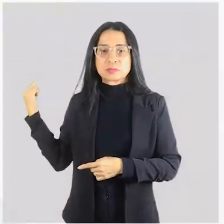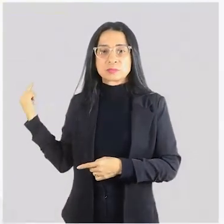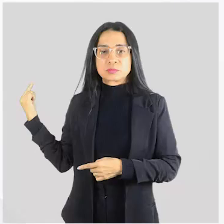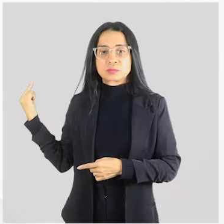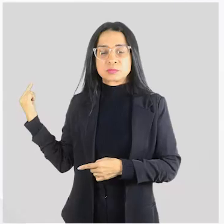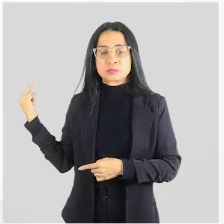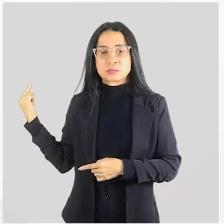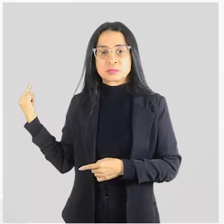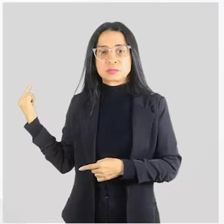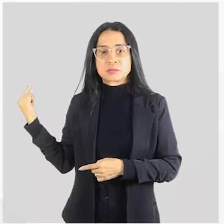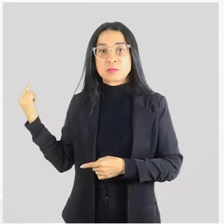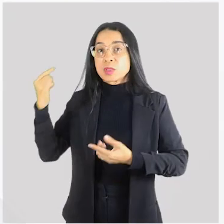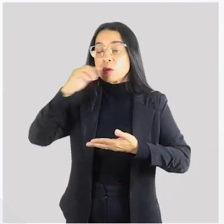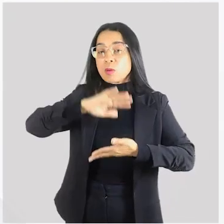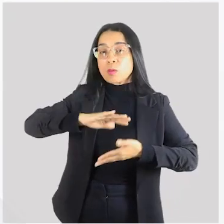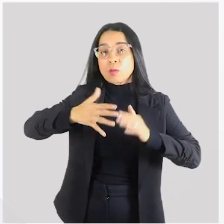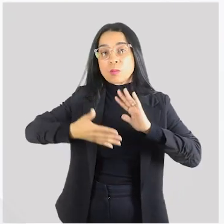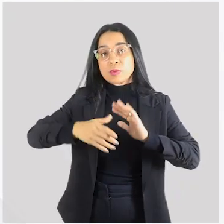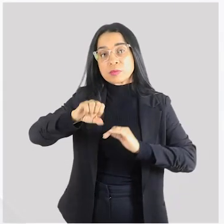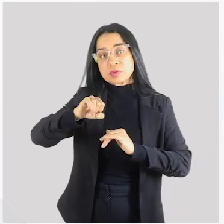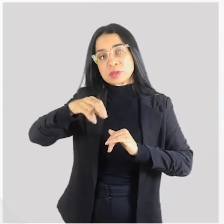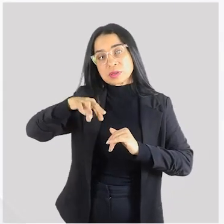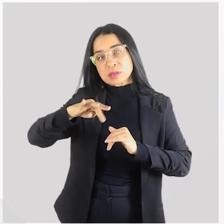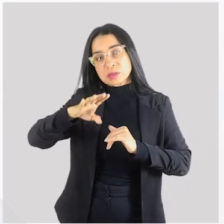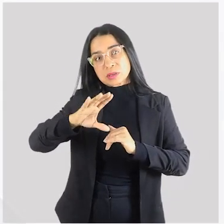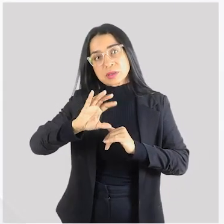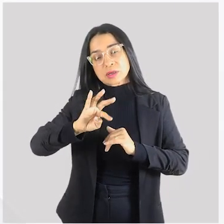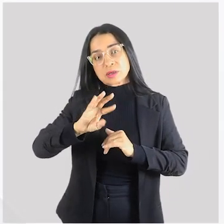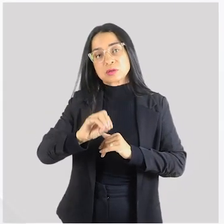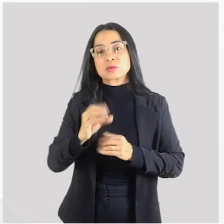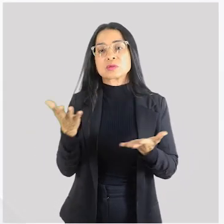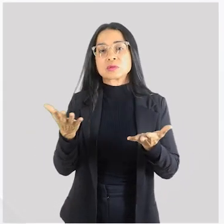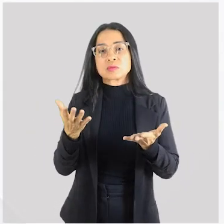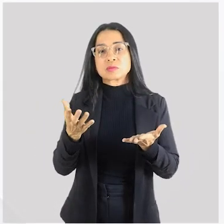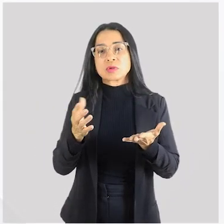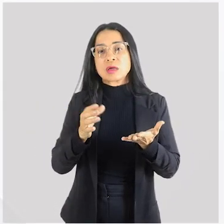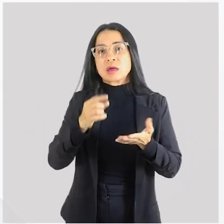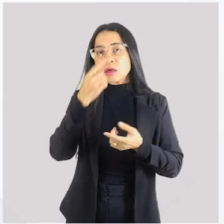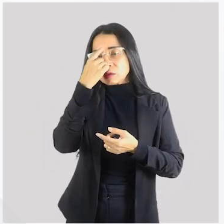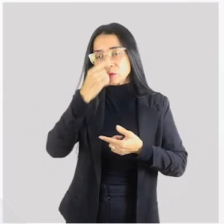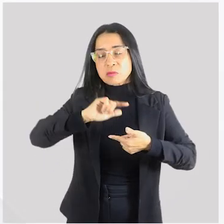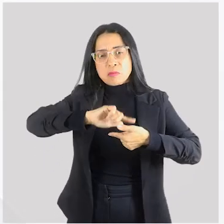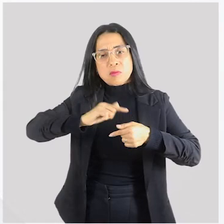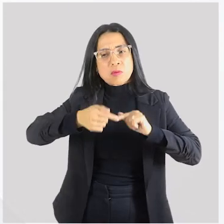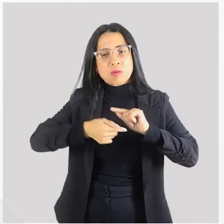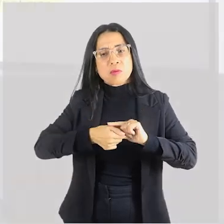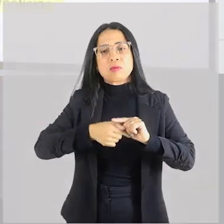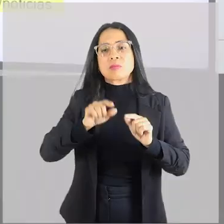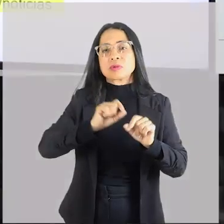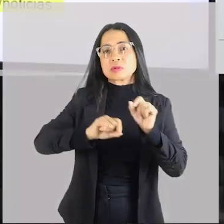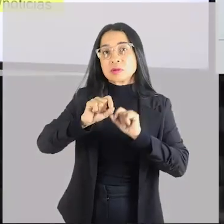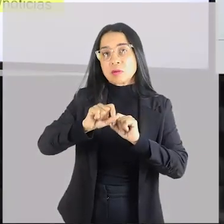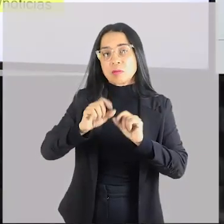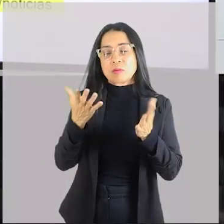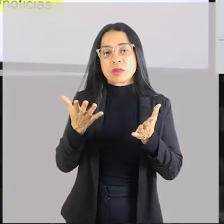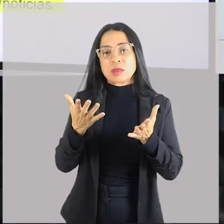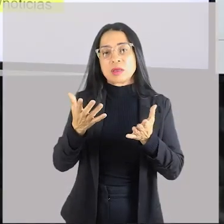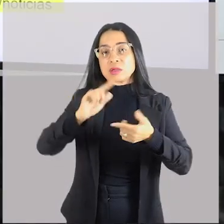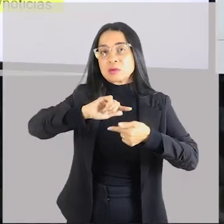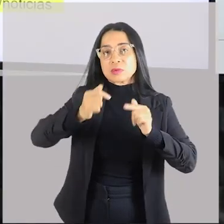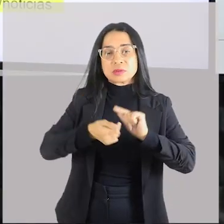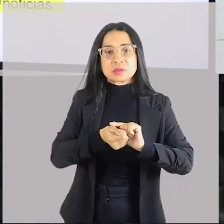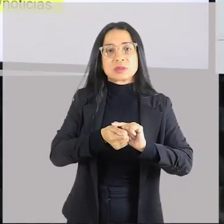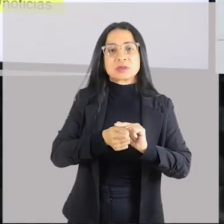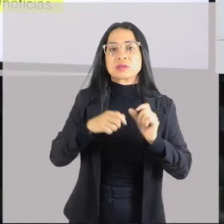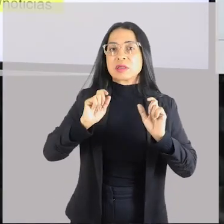relativamente reconhecíveis as formas são mais geometrizadas mas você tem a possibilidade de tocar no quadro eu vou fazer isso aqui na TV